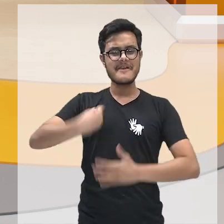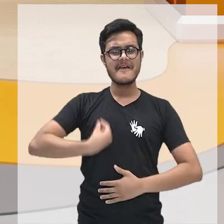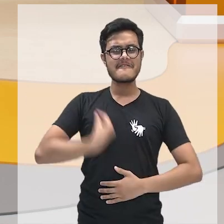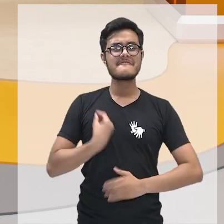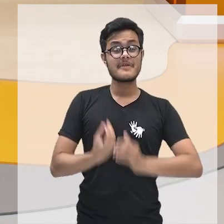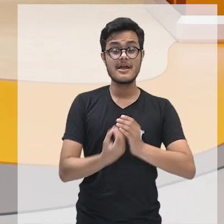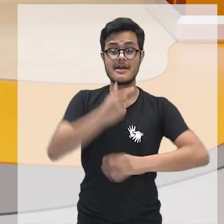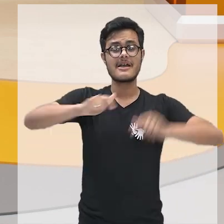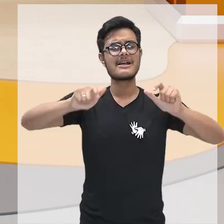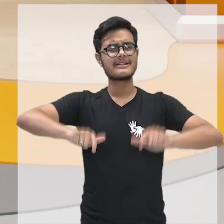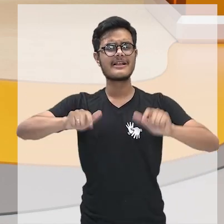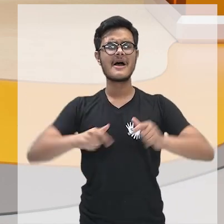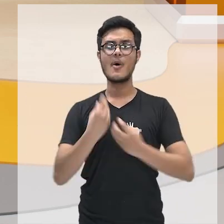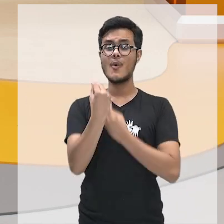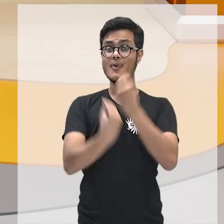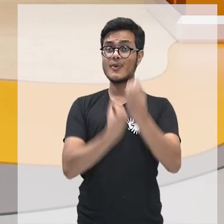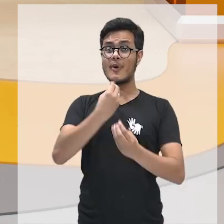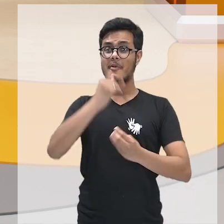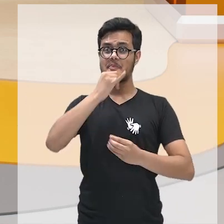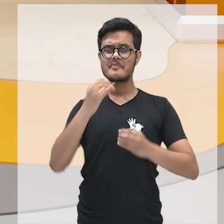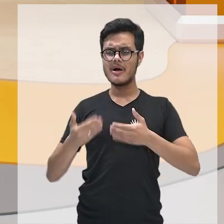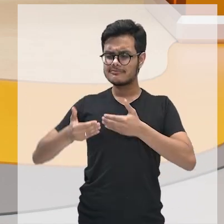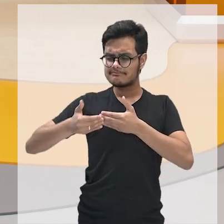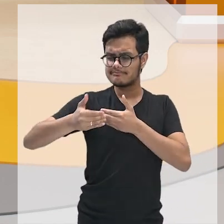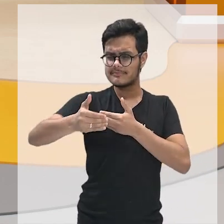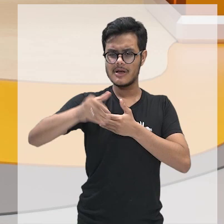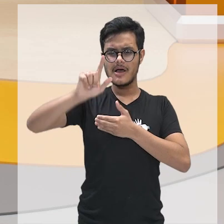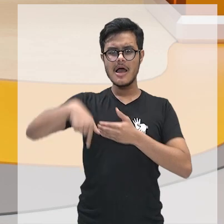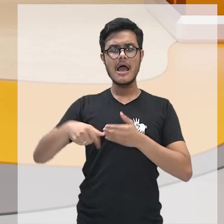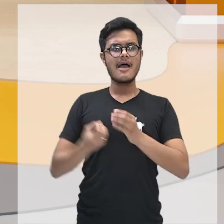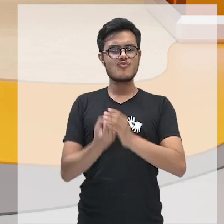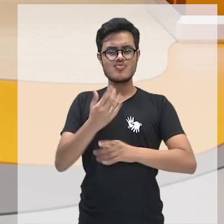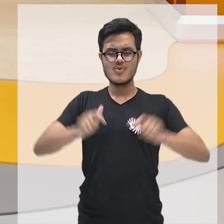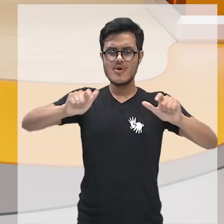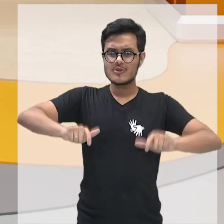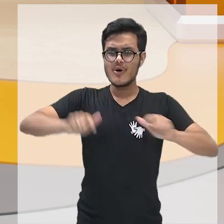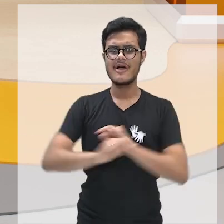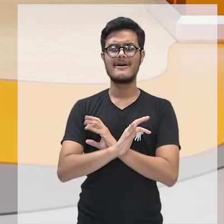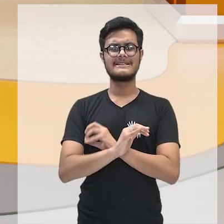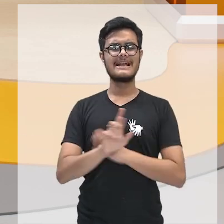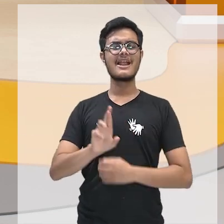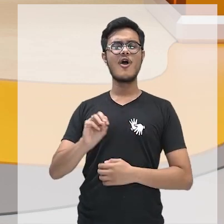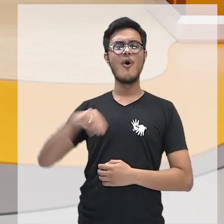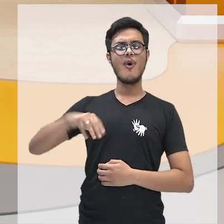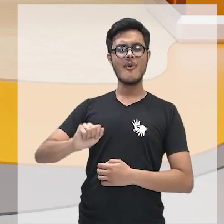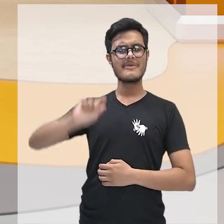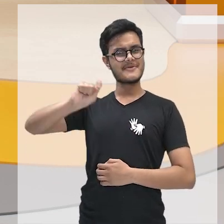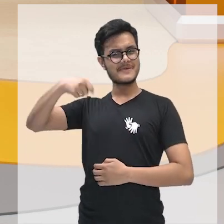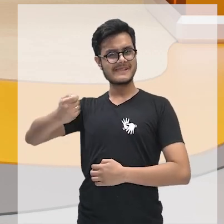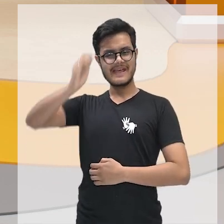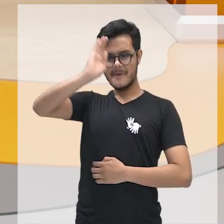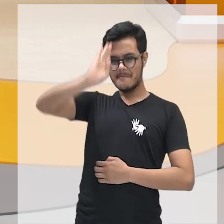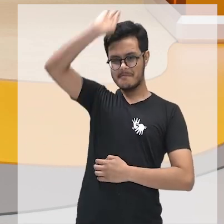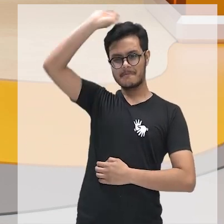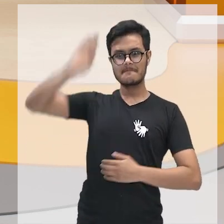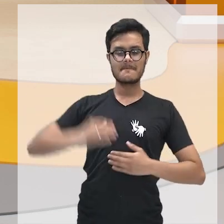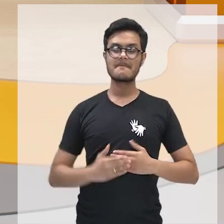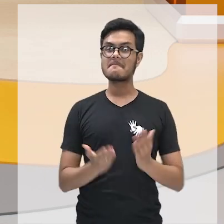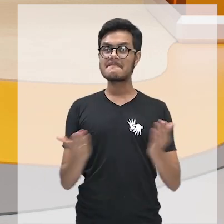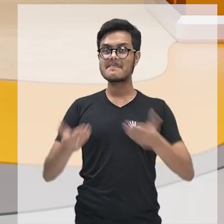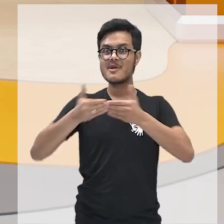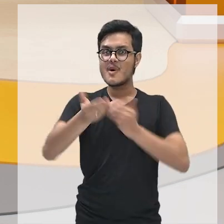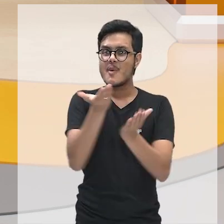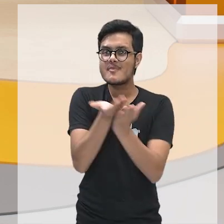eh como foi esse primeiro momento aí quando do Roma surge e tudo mais e para começar a nossa